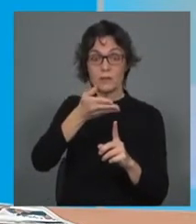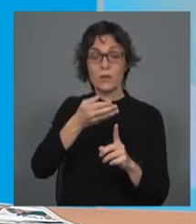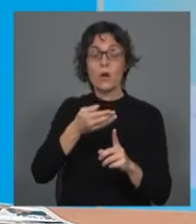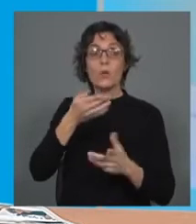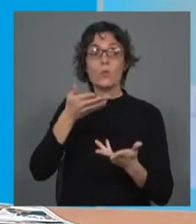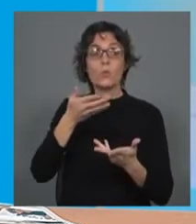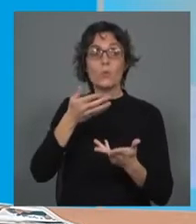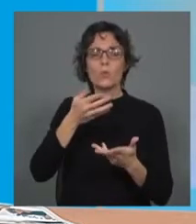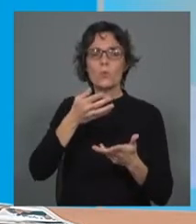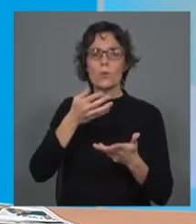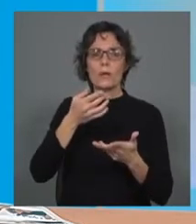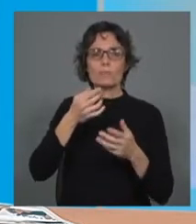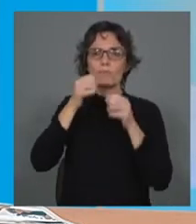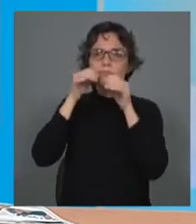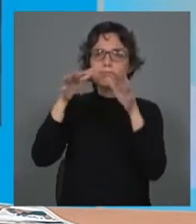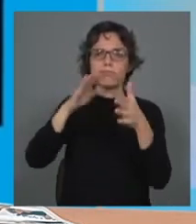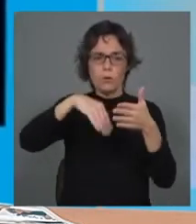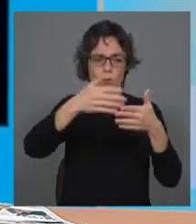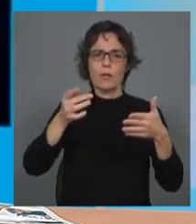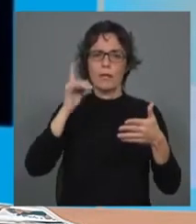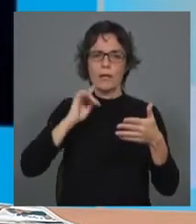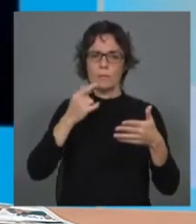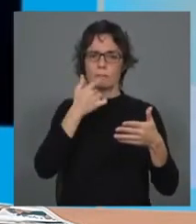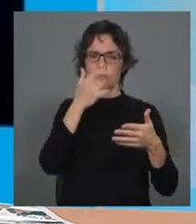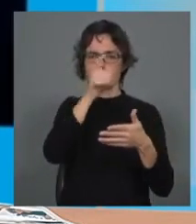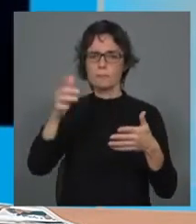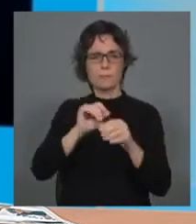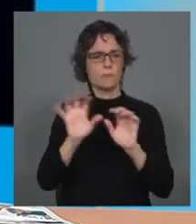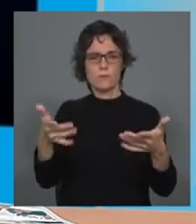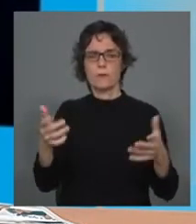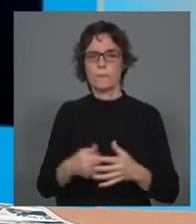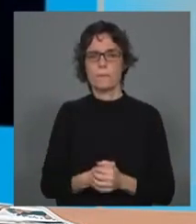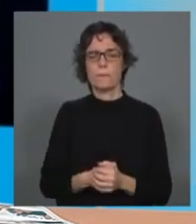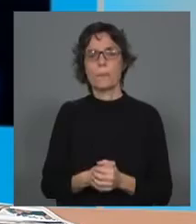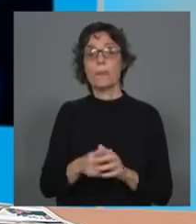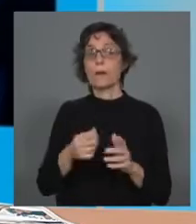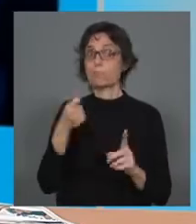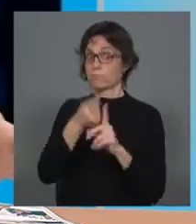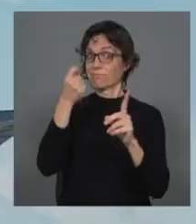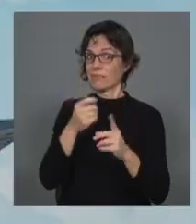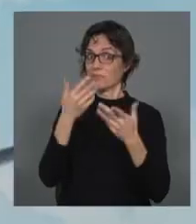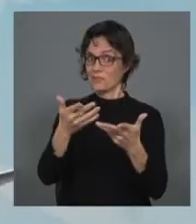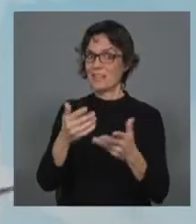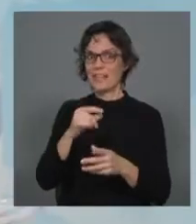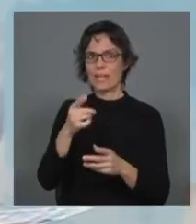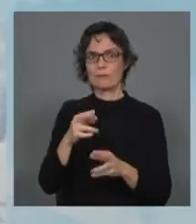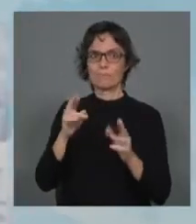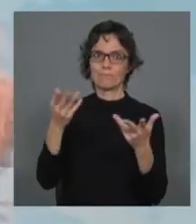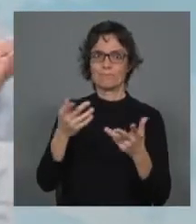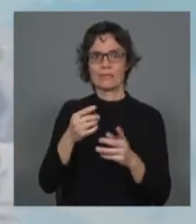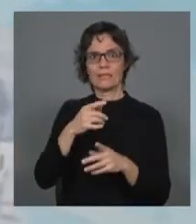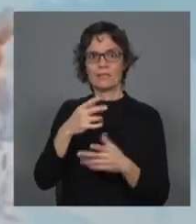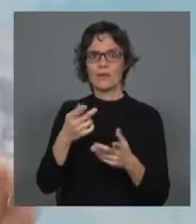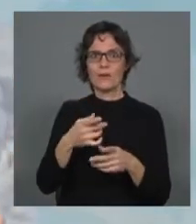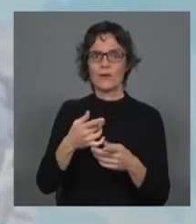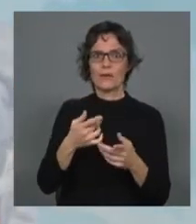mais conhecido e mais utilizado, com certeza. Fica esse desafio também e esperemos que a partir daqui exista essa curiosidade por, através